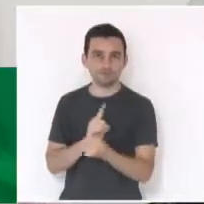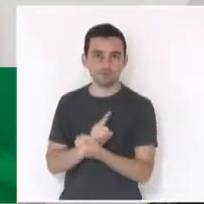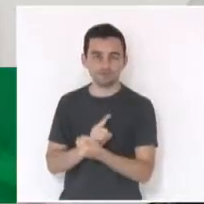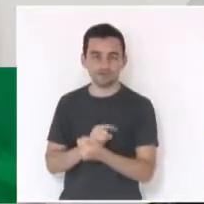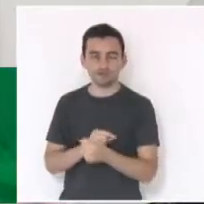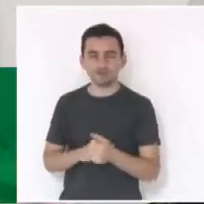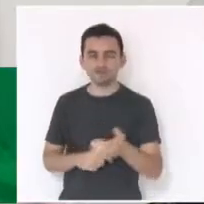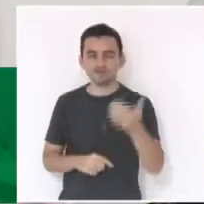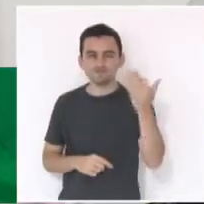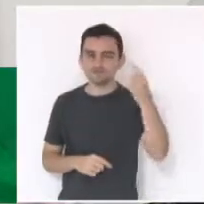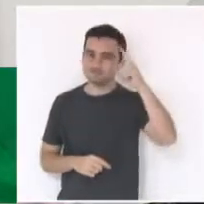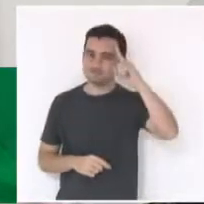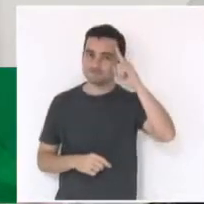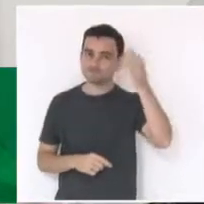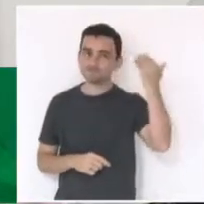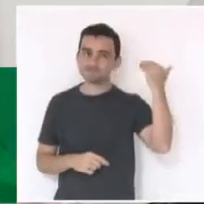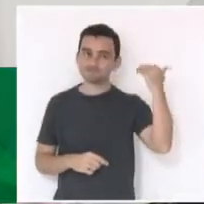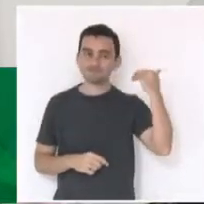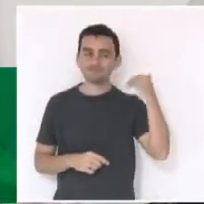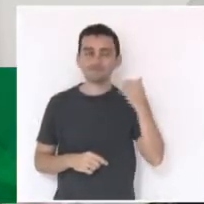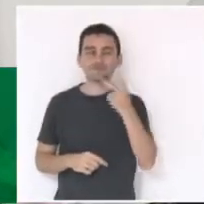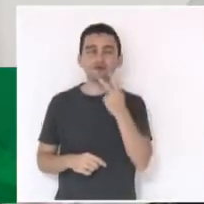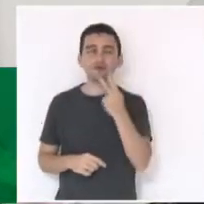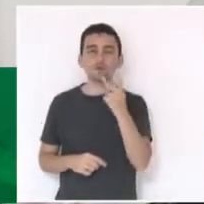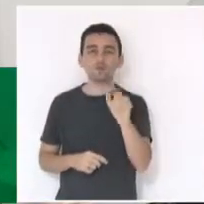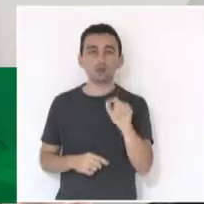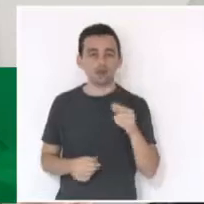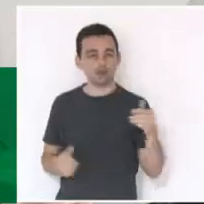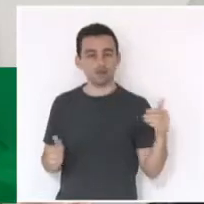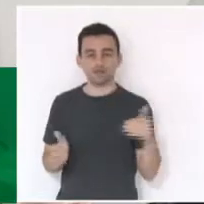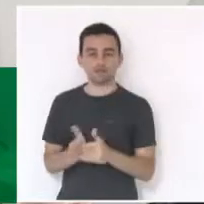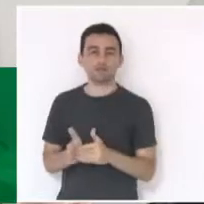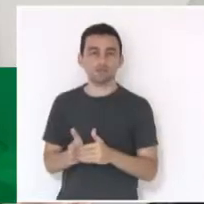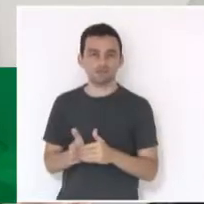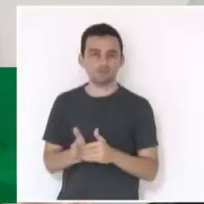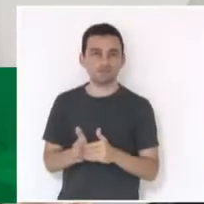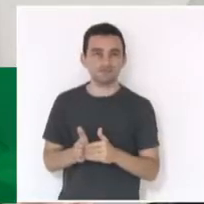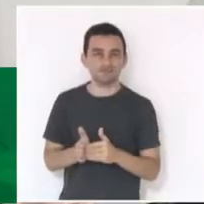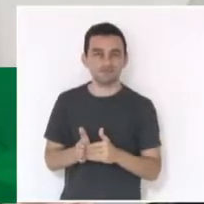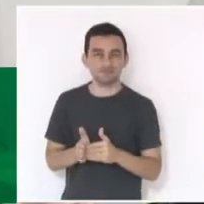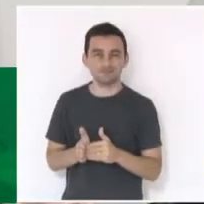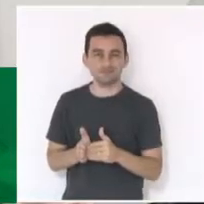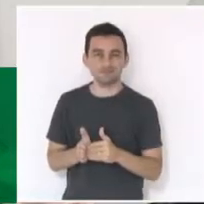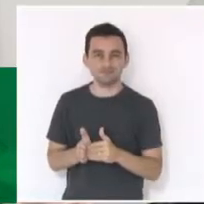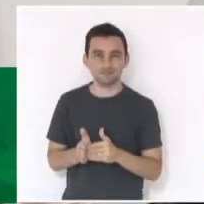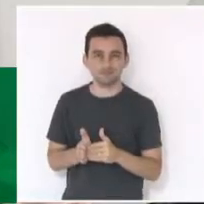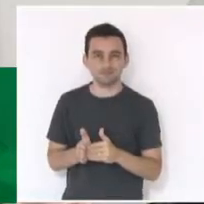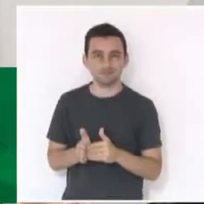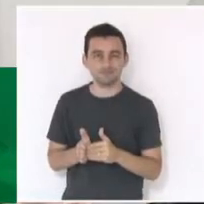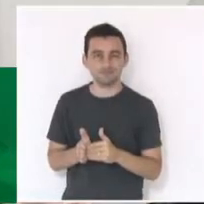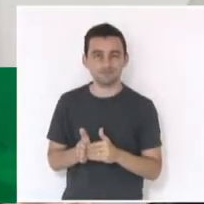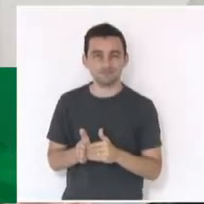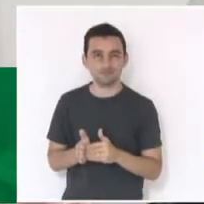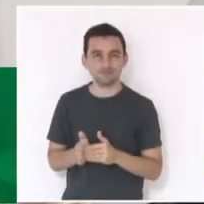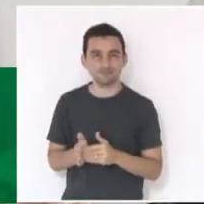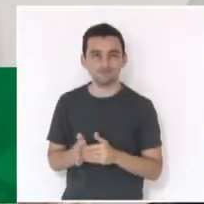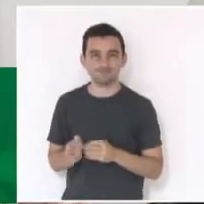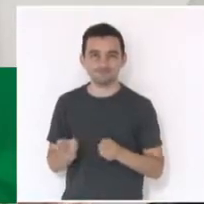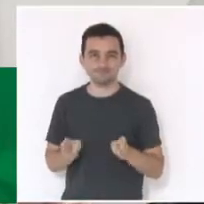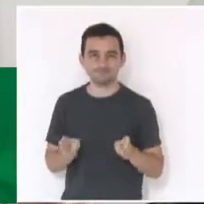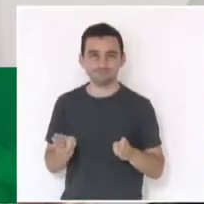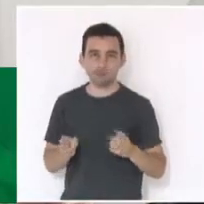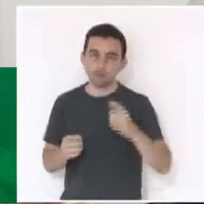dias atrás até o momento e que e nós não se